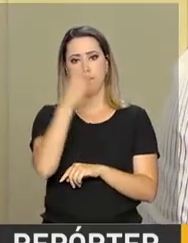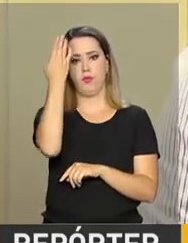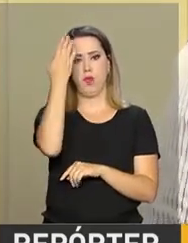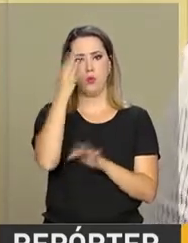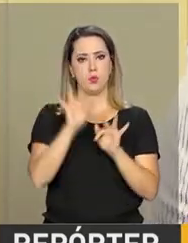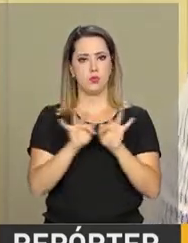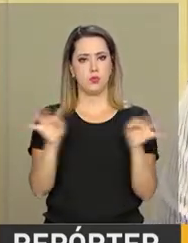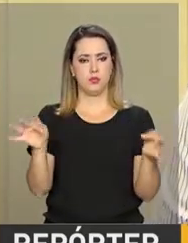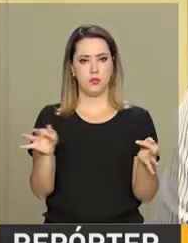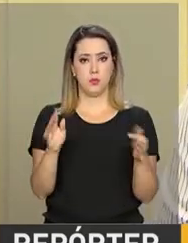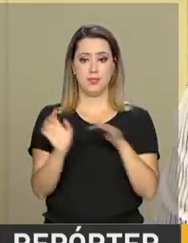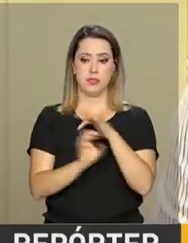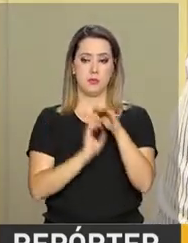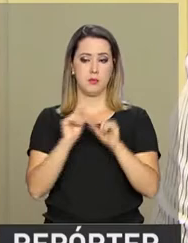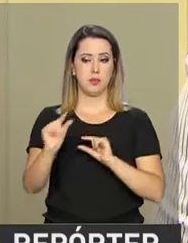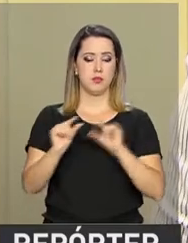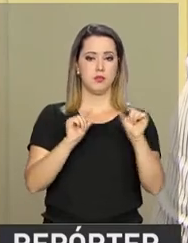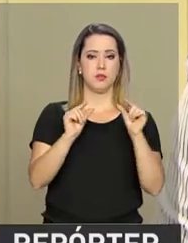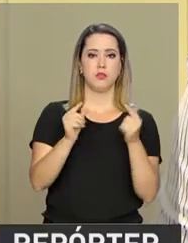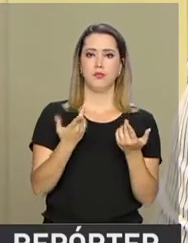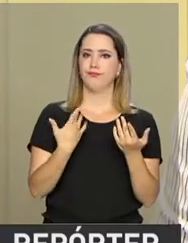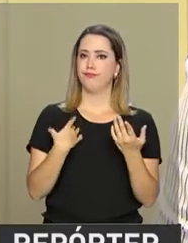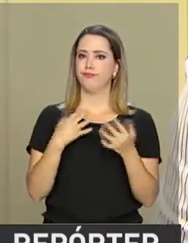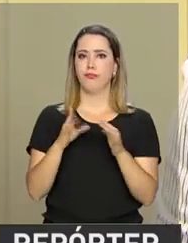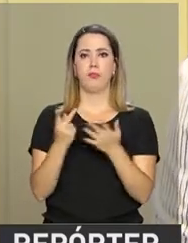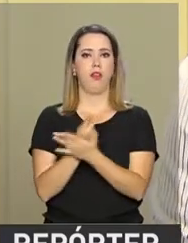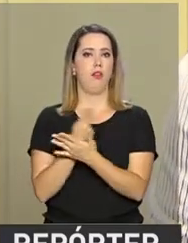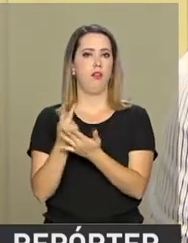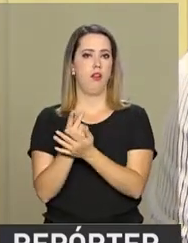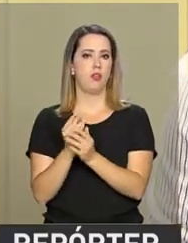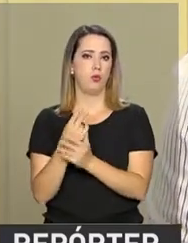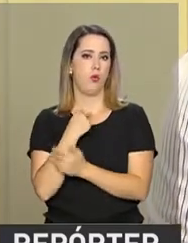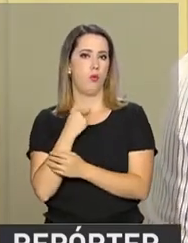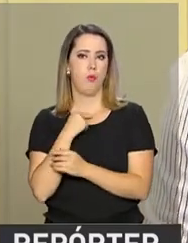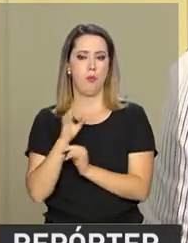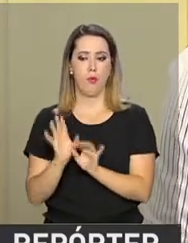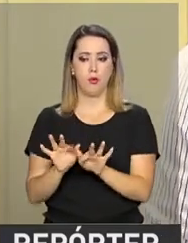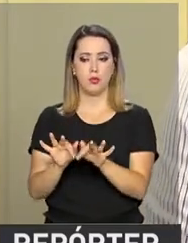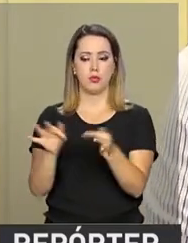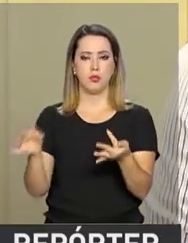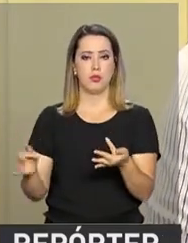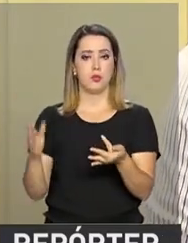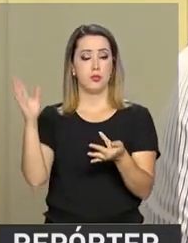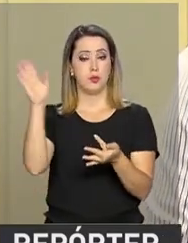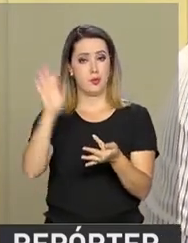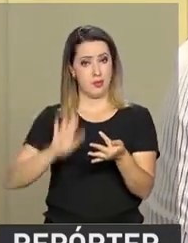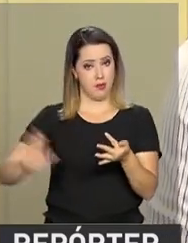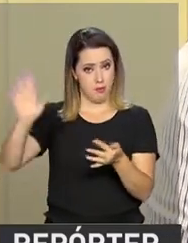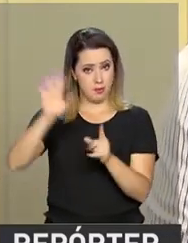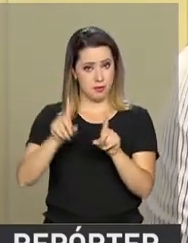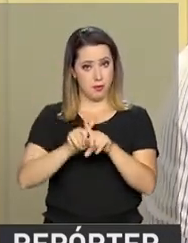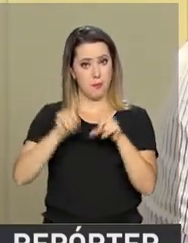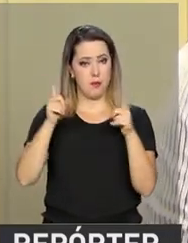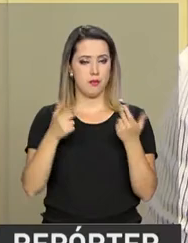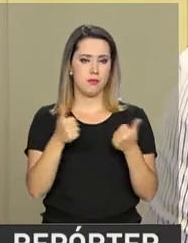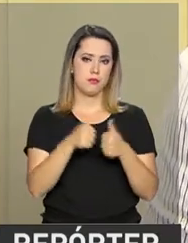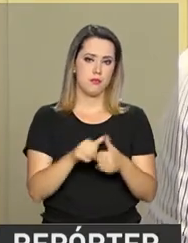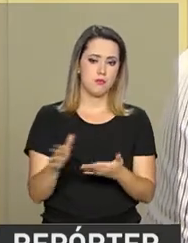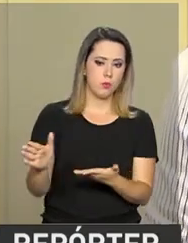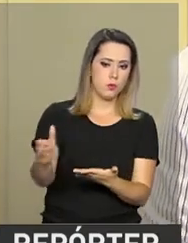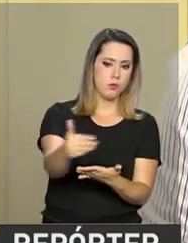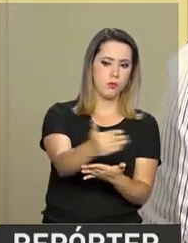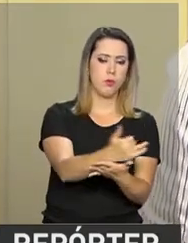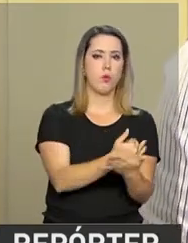simples. Empresas pequenas que não se enquadram no programa do Simples Nacional para a microempresa, mas que